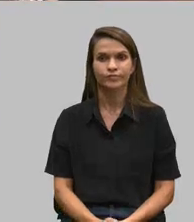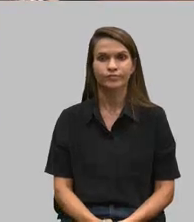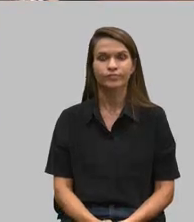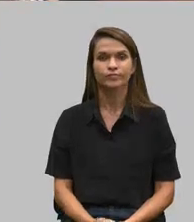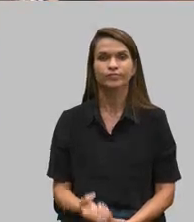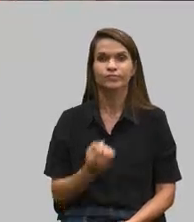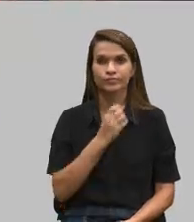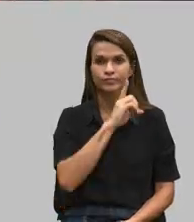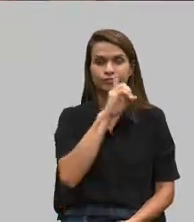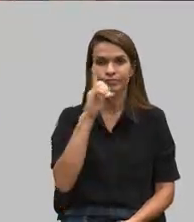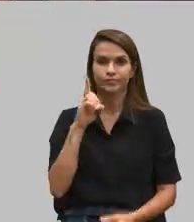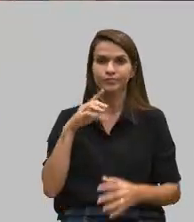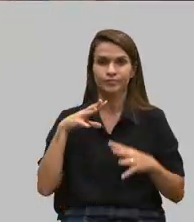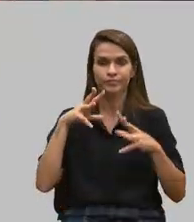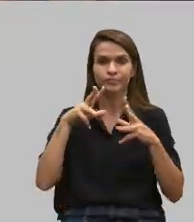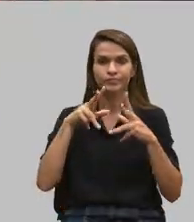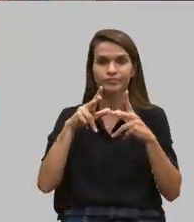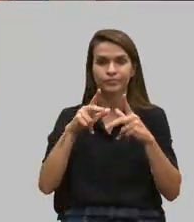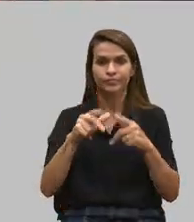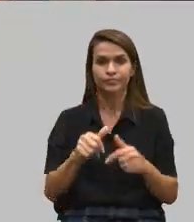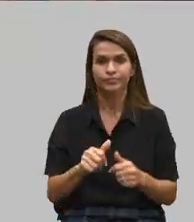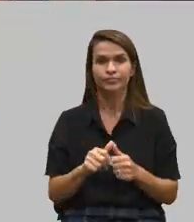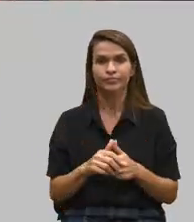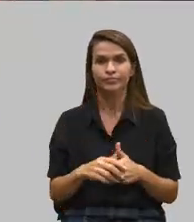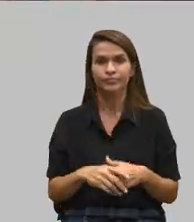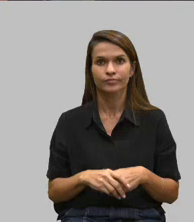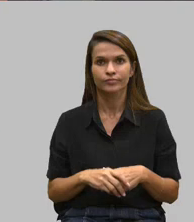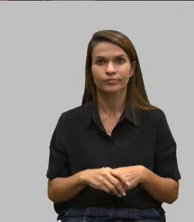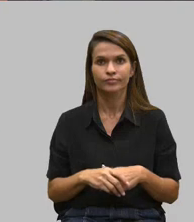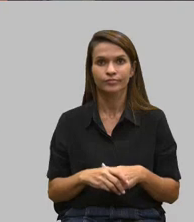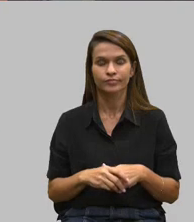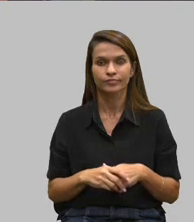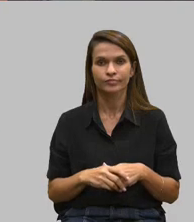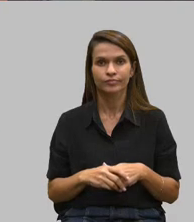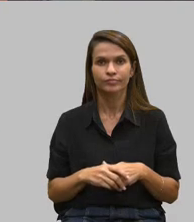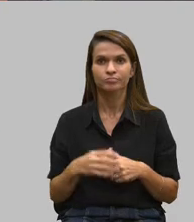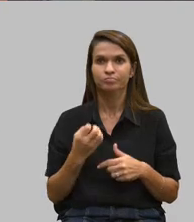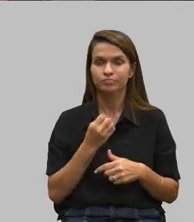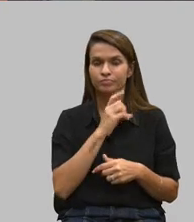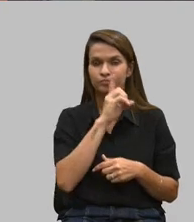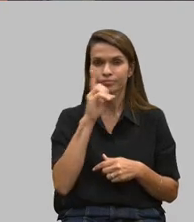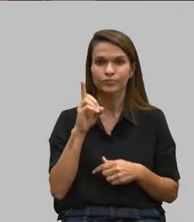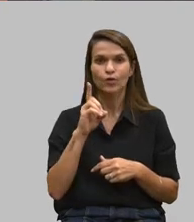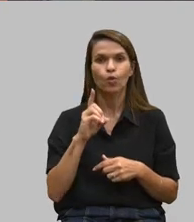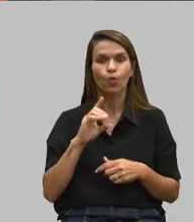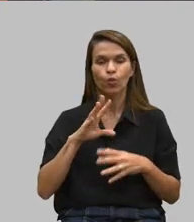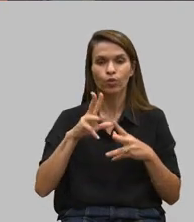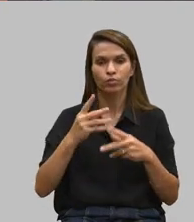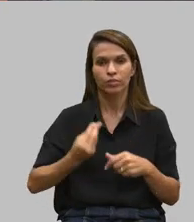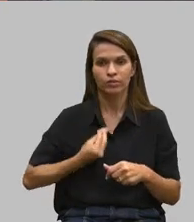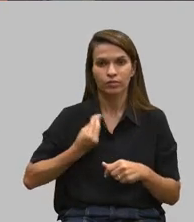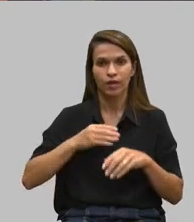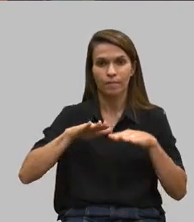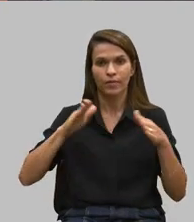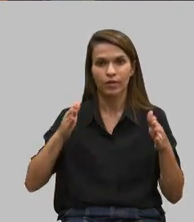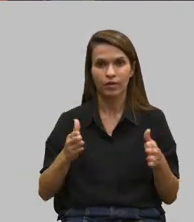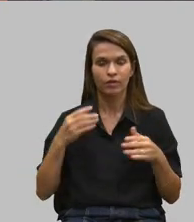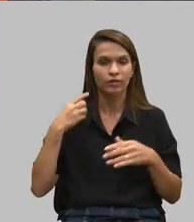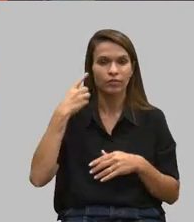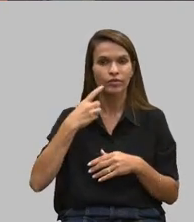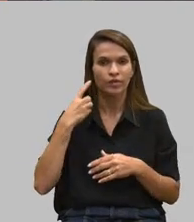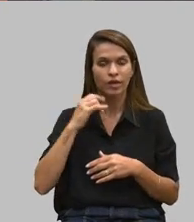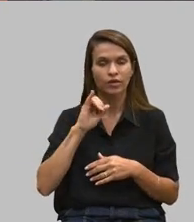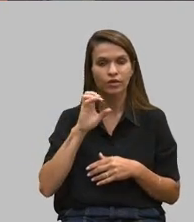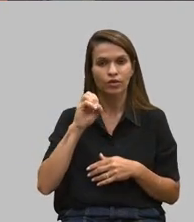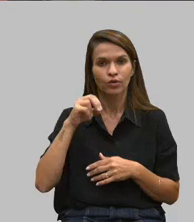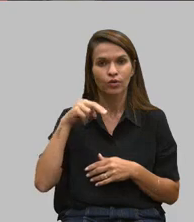bom dia a todos e a todas eh Bom dia a pessoal da que compõe a mesa deputada ion deputada Quiara